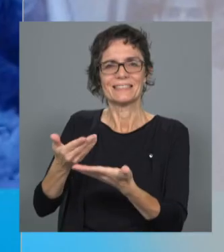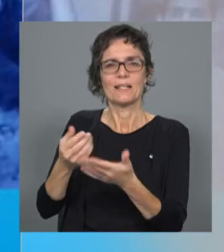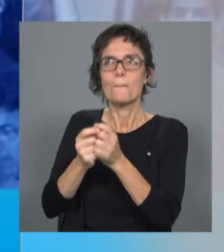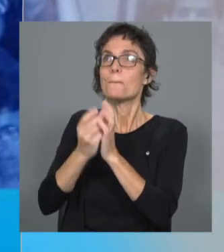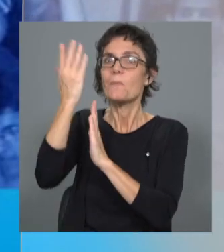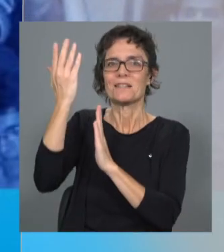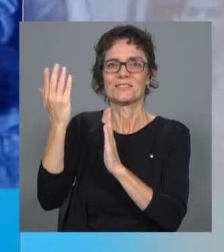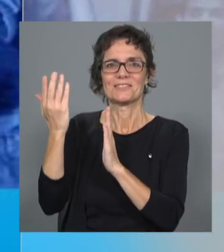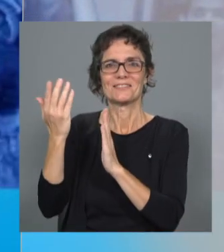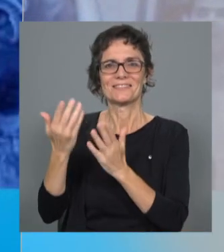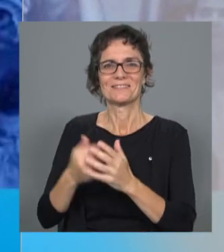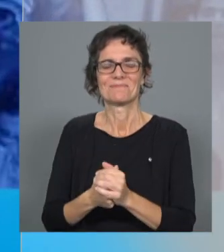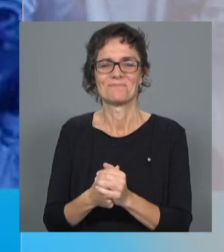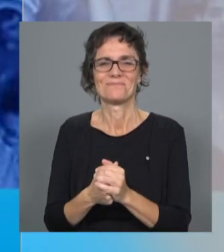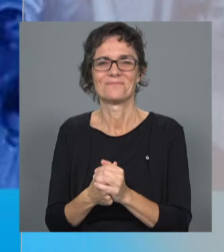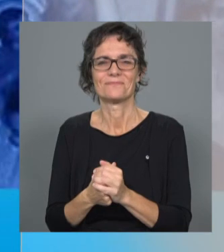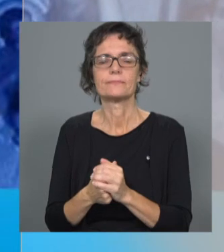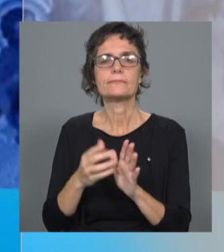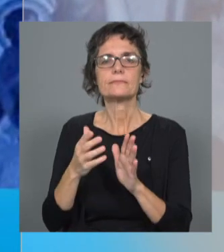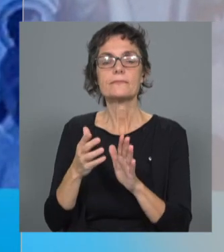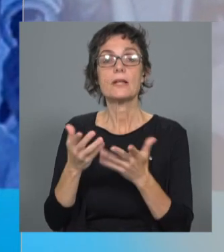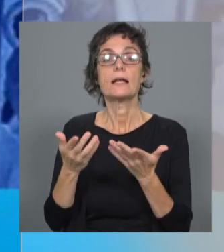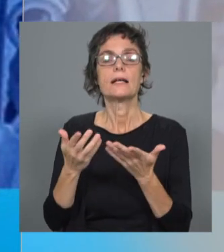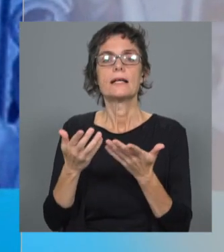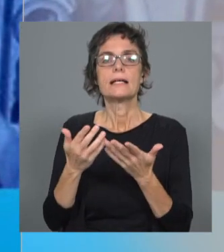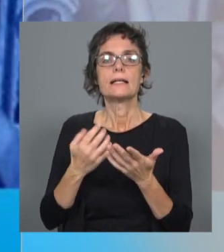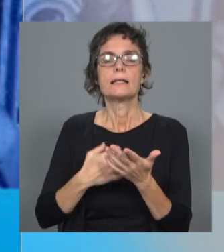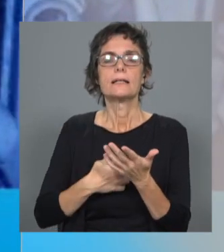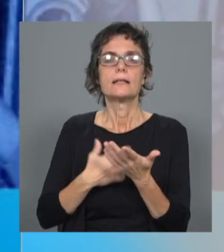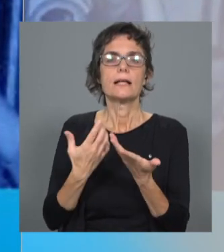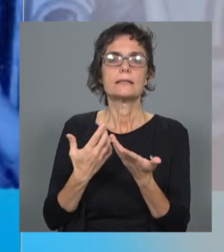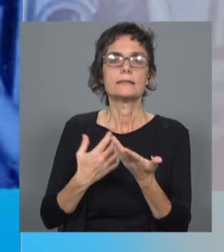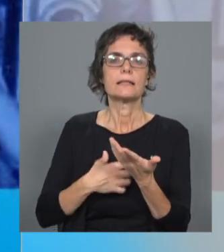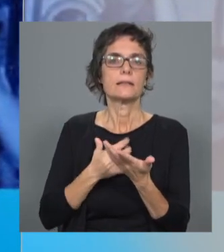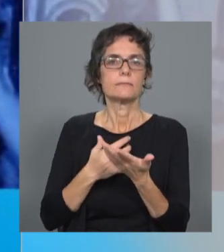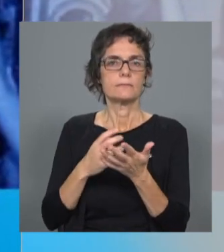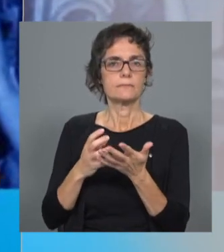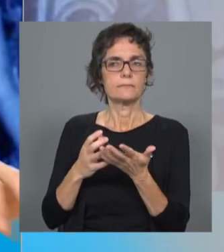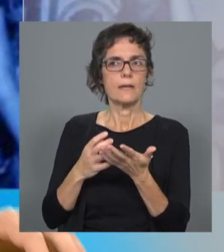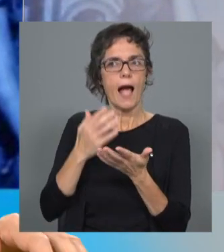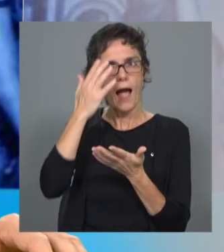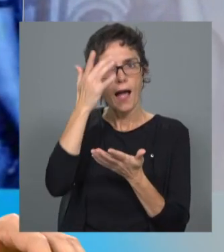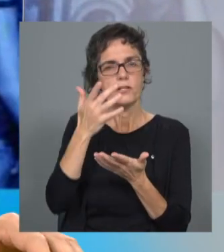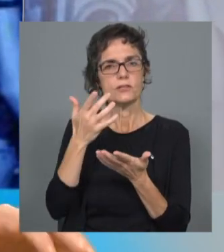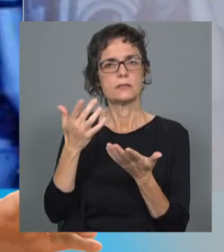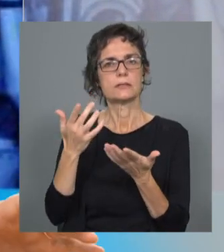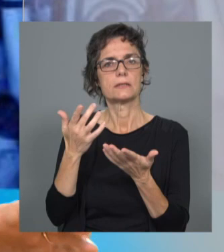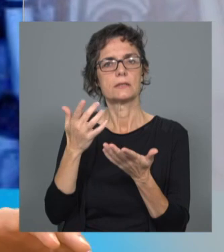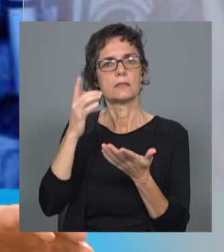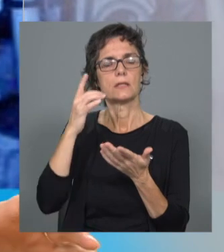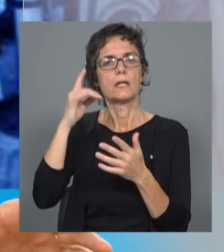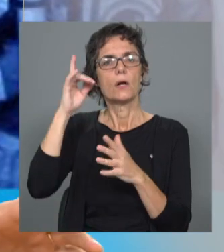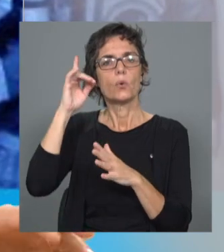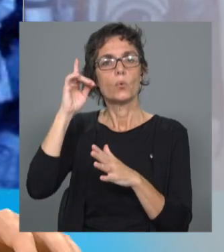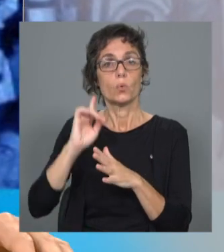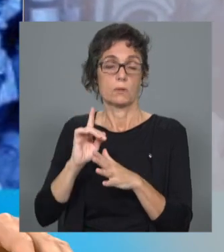proximidade entre quem parte e a santidade que viveu justifica também que estes dias